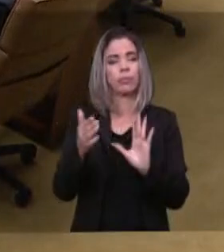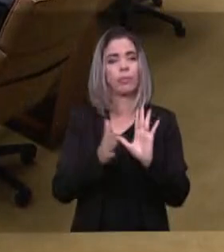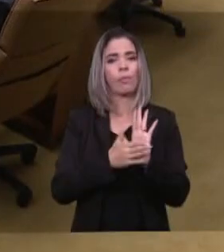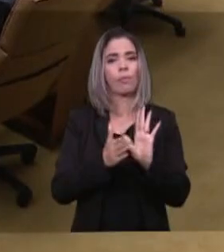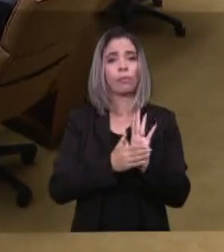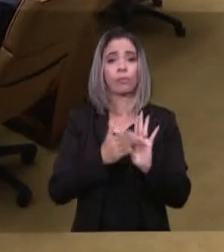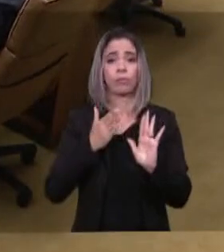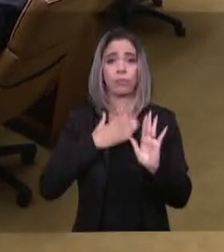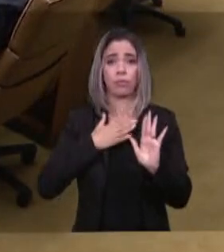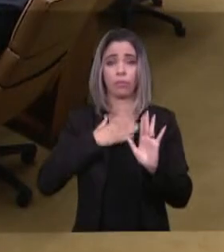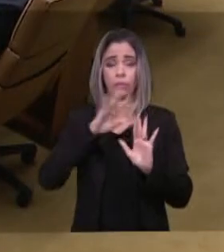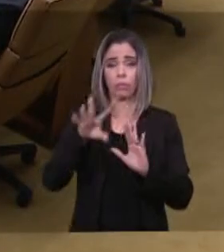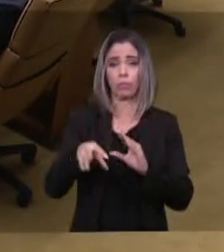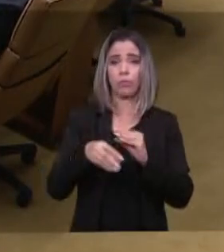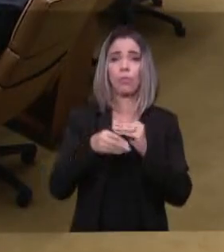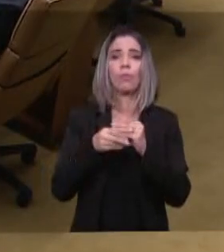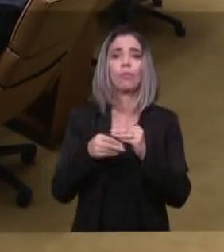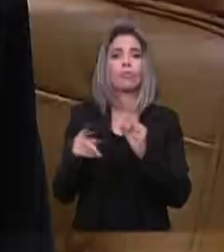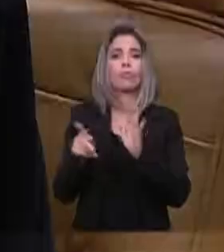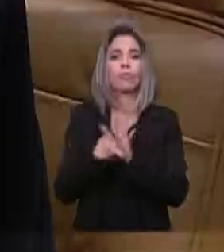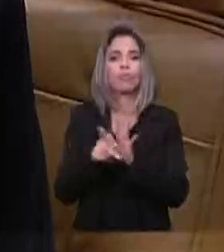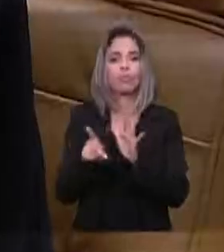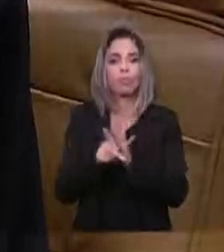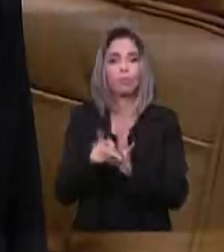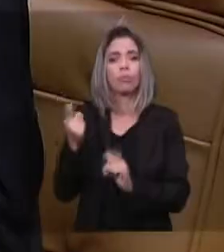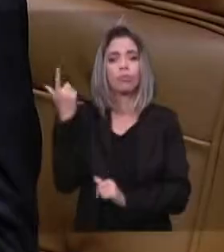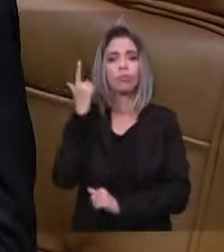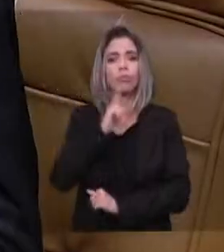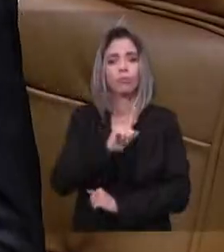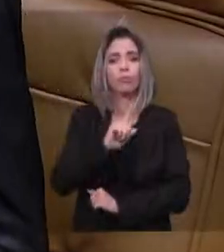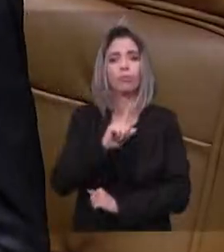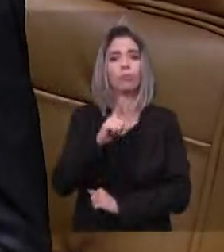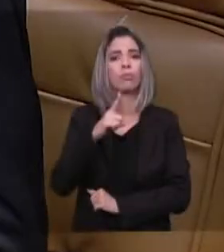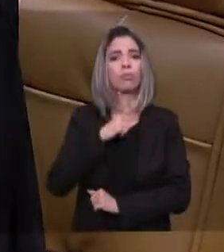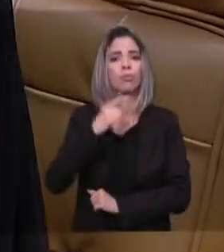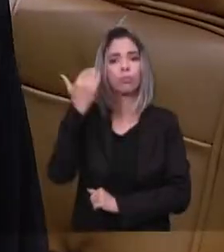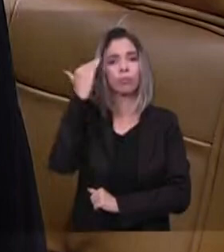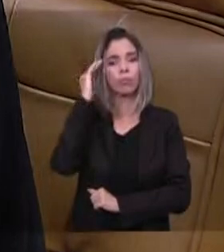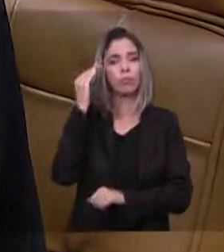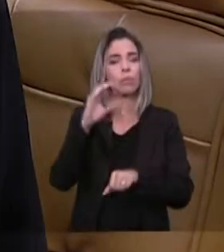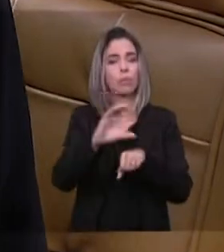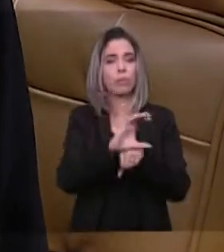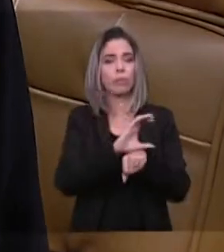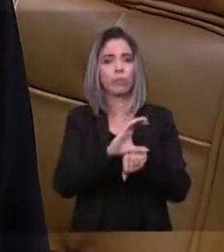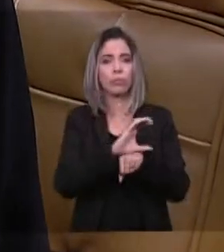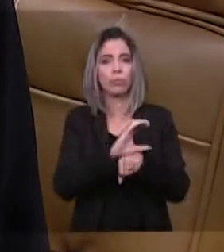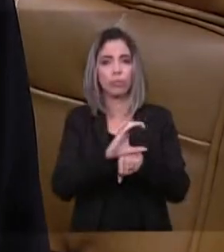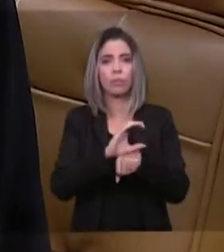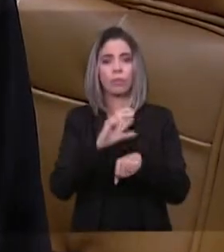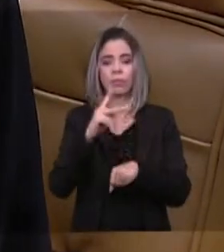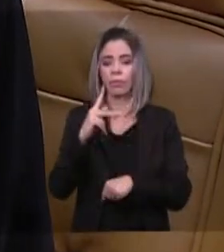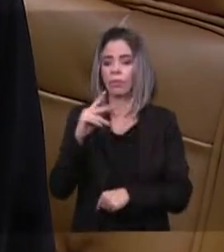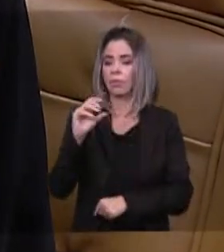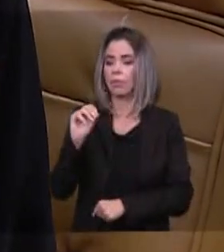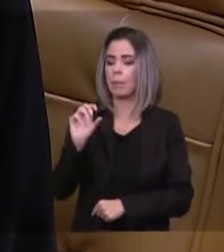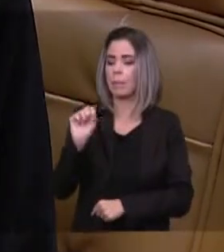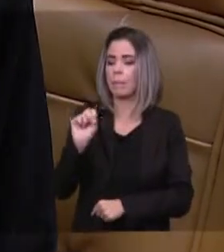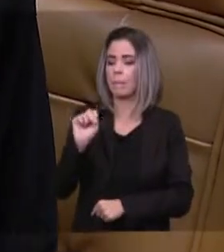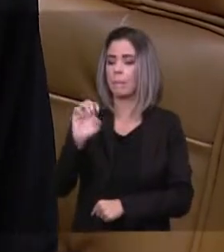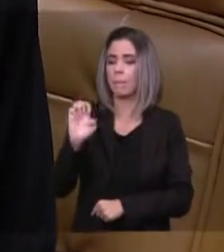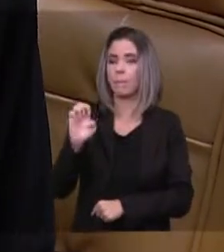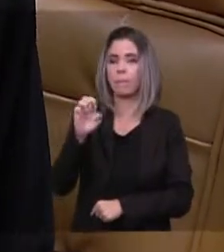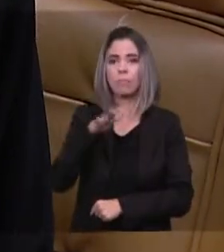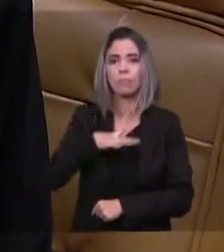proposta complementar de teses para definição do Estatuto Jurídico Constitucional da posse de áreas tradicionalmente